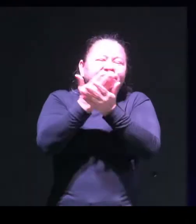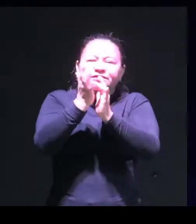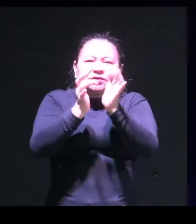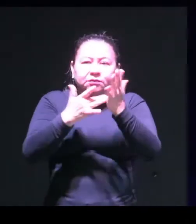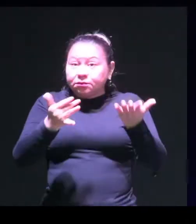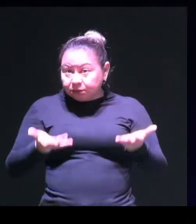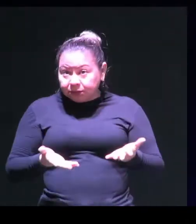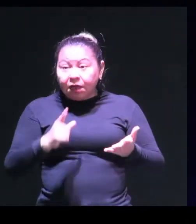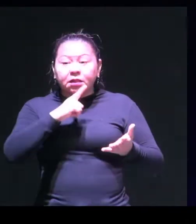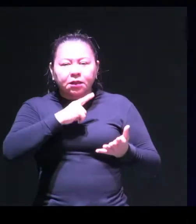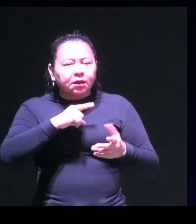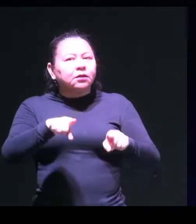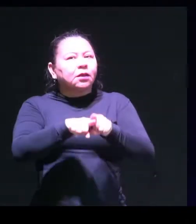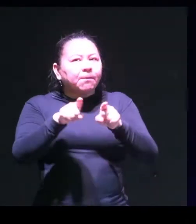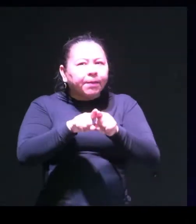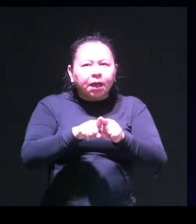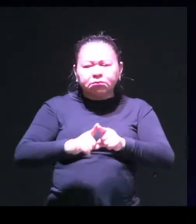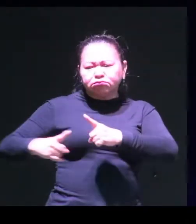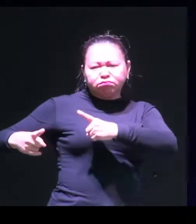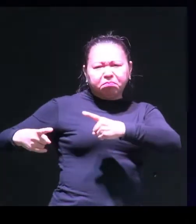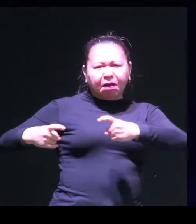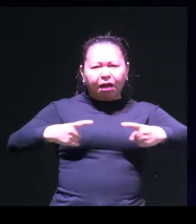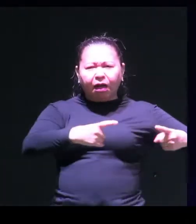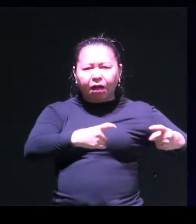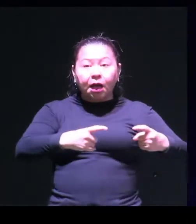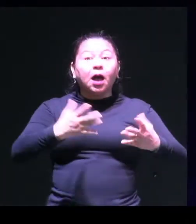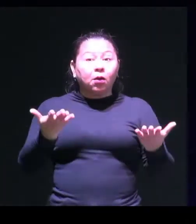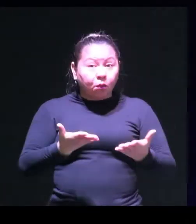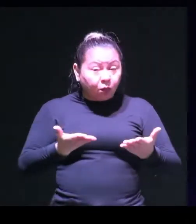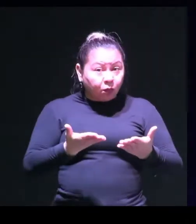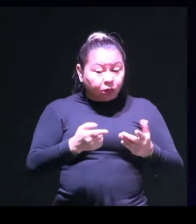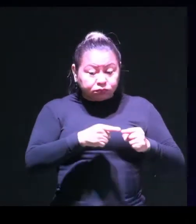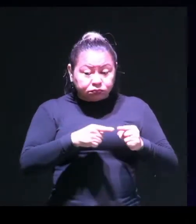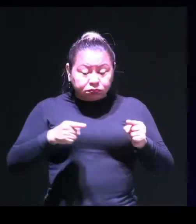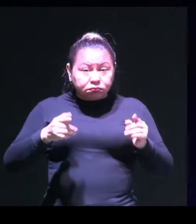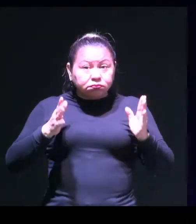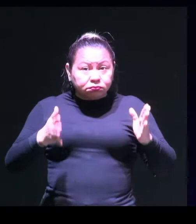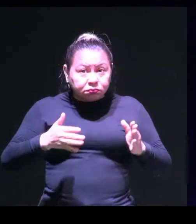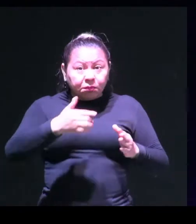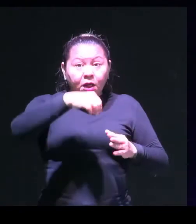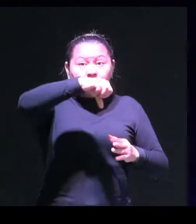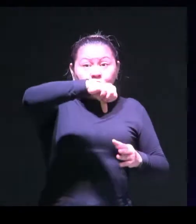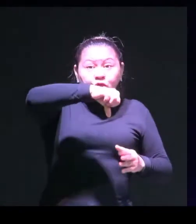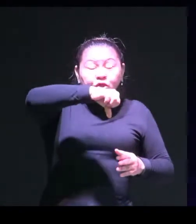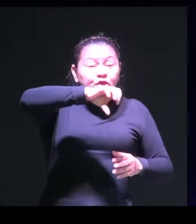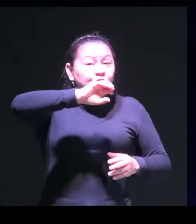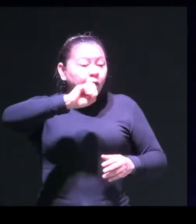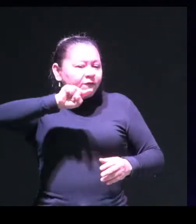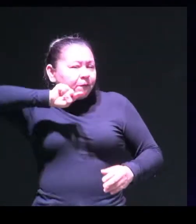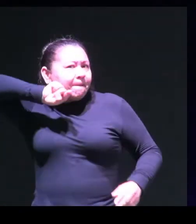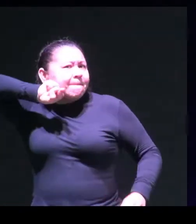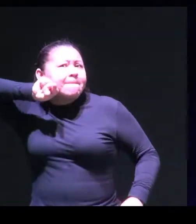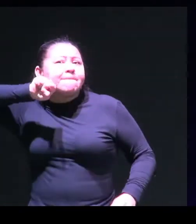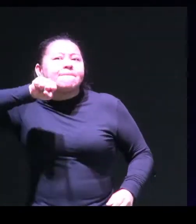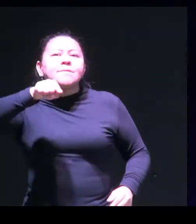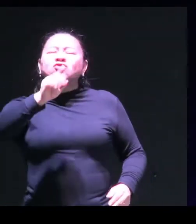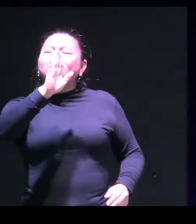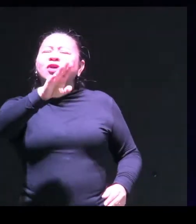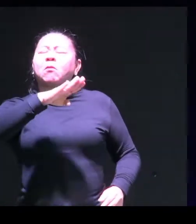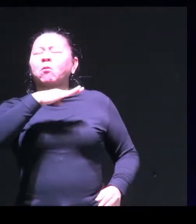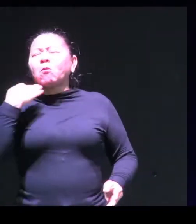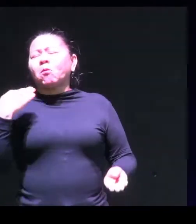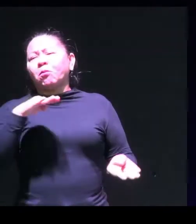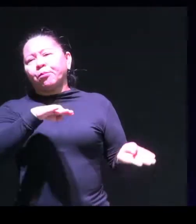sobre aumento de guerras. Irmãos, só no século 20, 90 milhões de pessoas morreram em